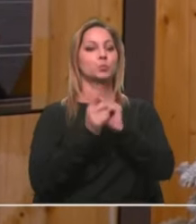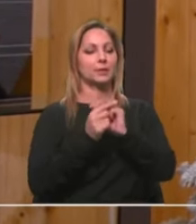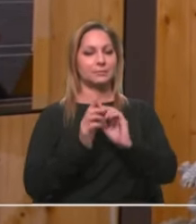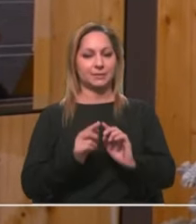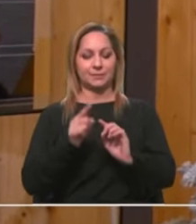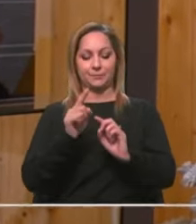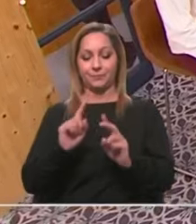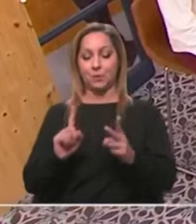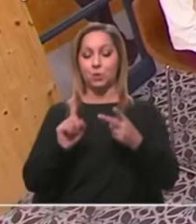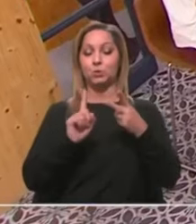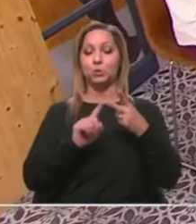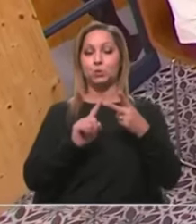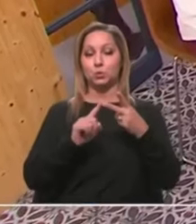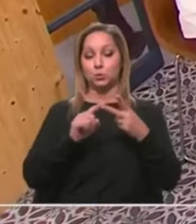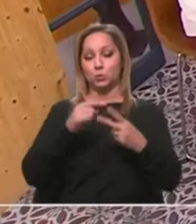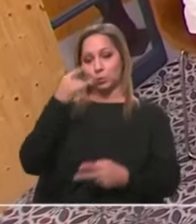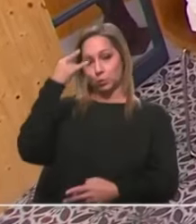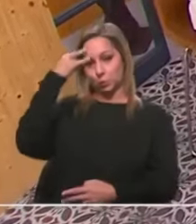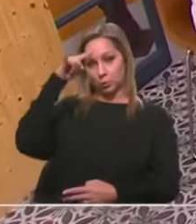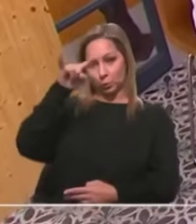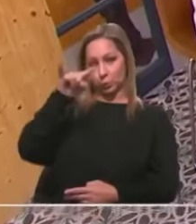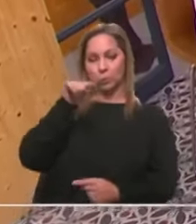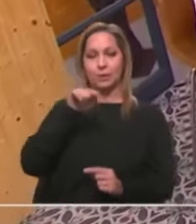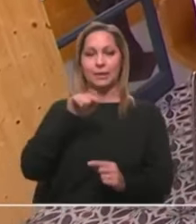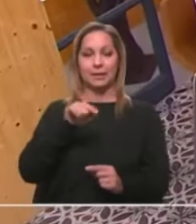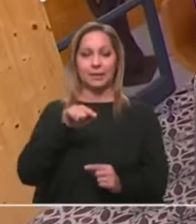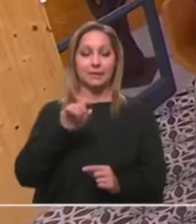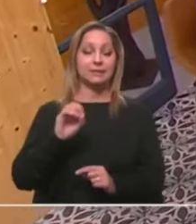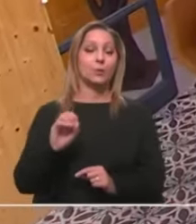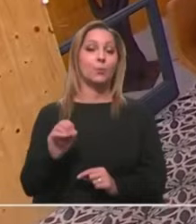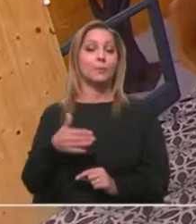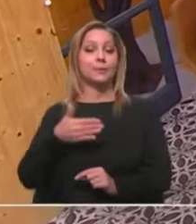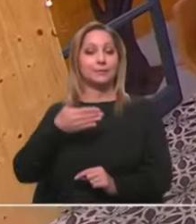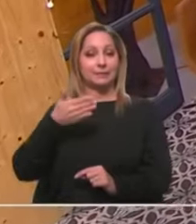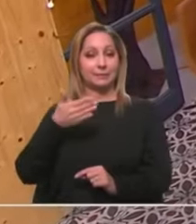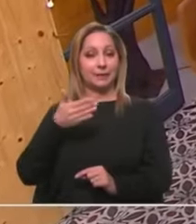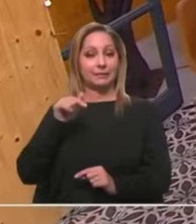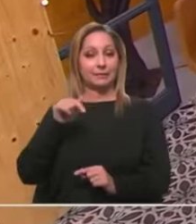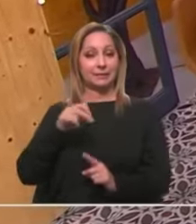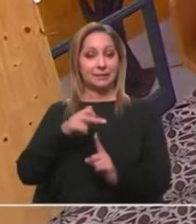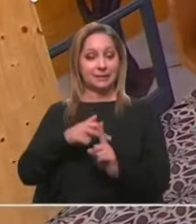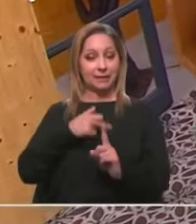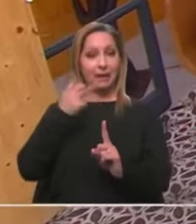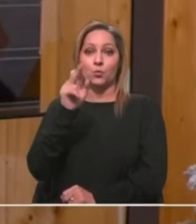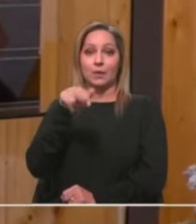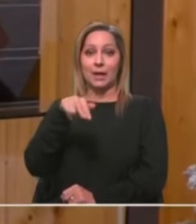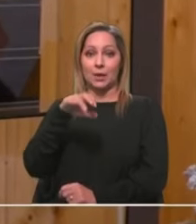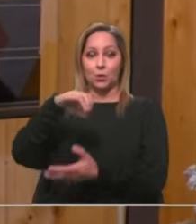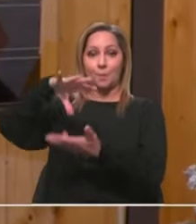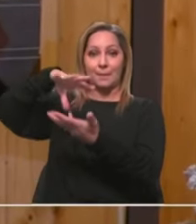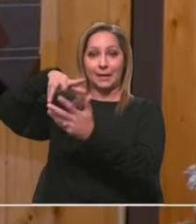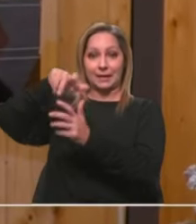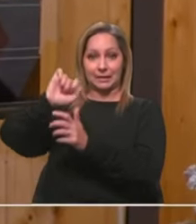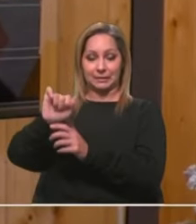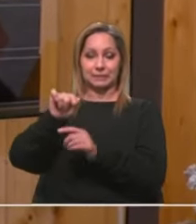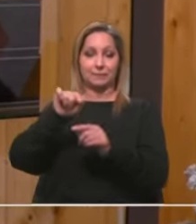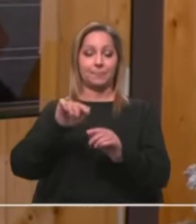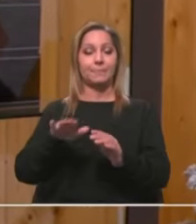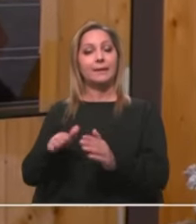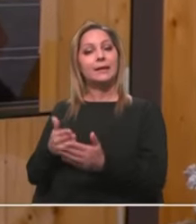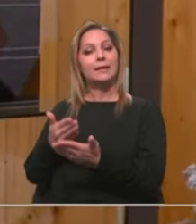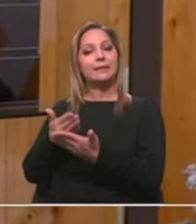Touro. Touro é aqui uma das personagens principais deste próximo ano, 2024. Dar aqui